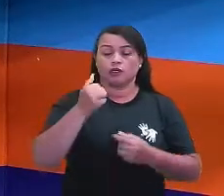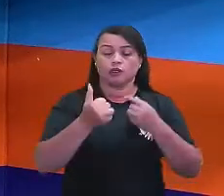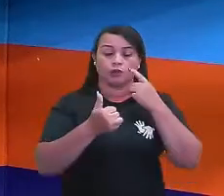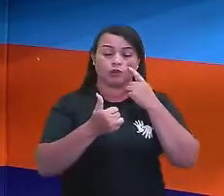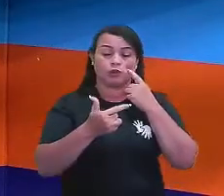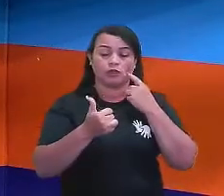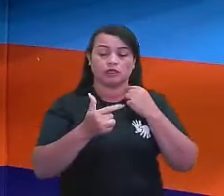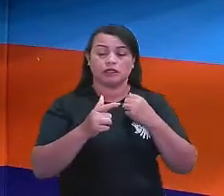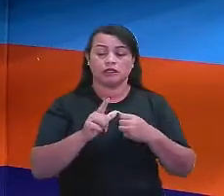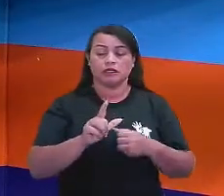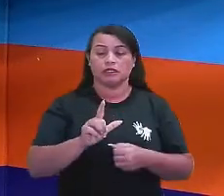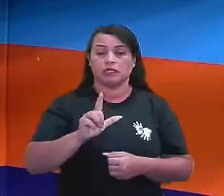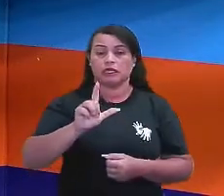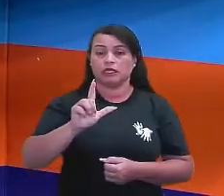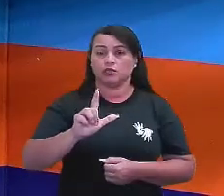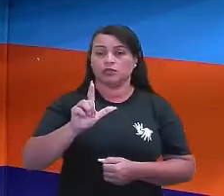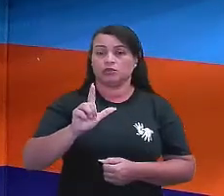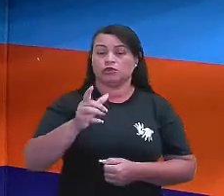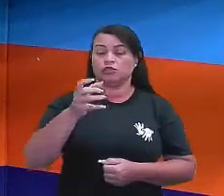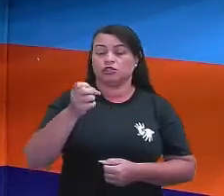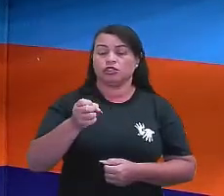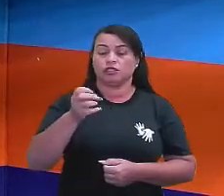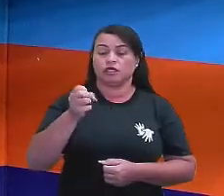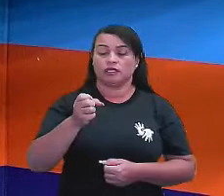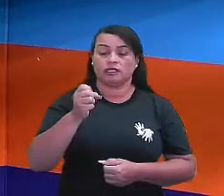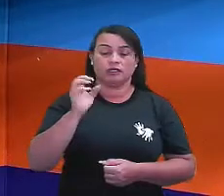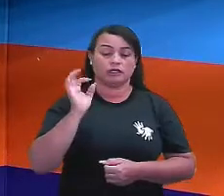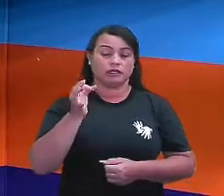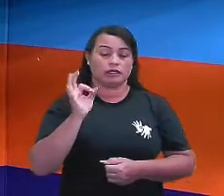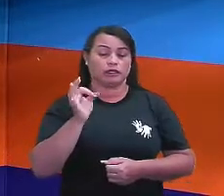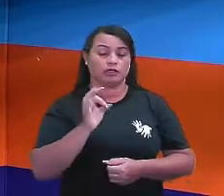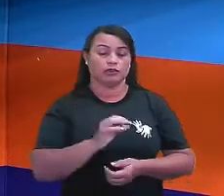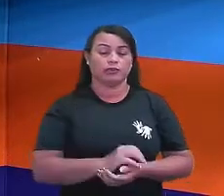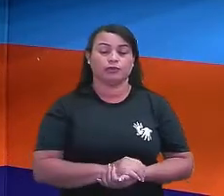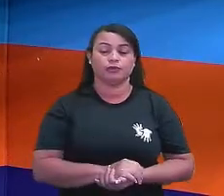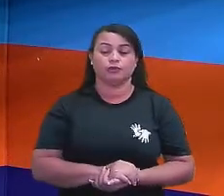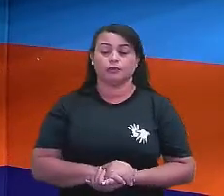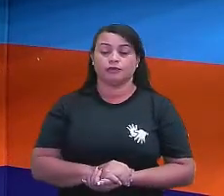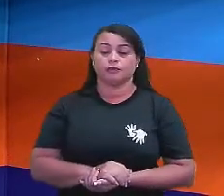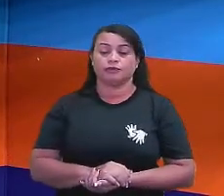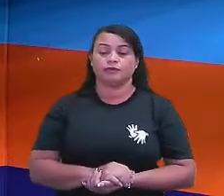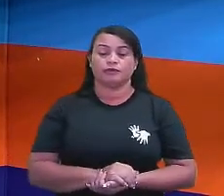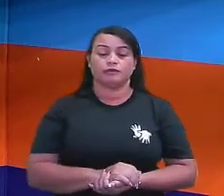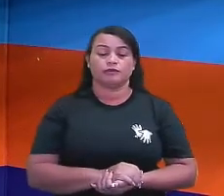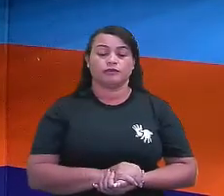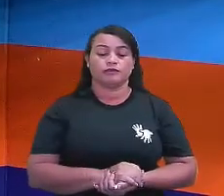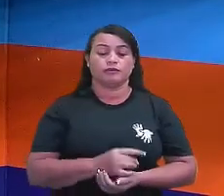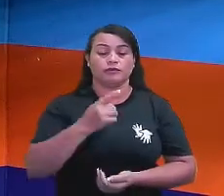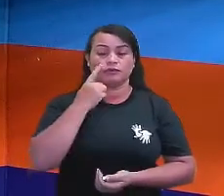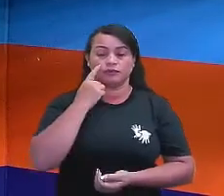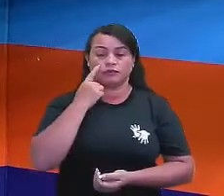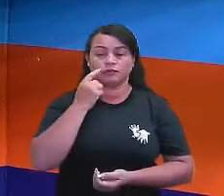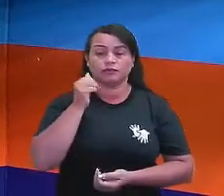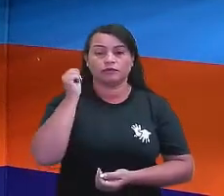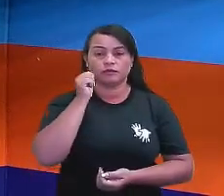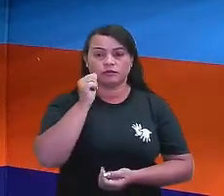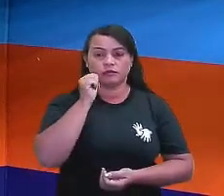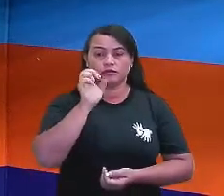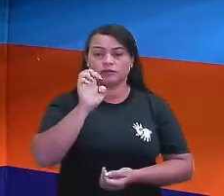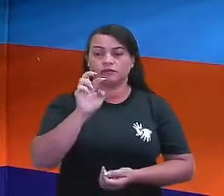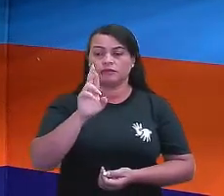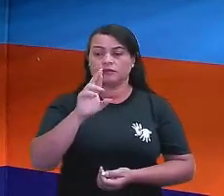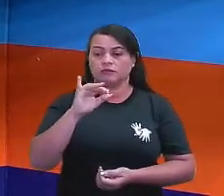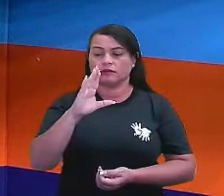12 litros de leite, tá certo? Ó, presta atenção. Érica